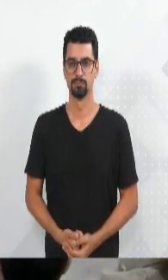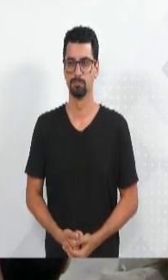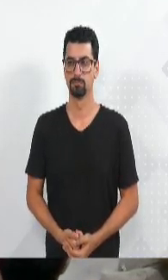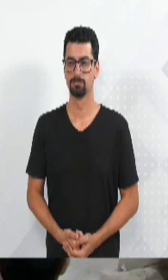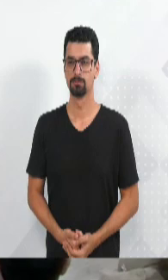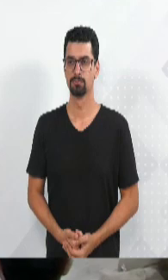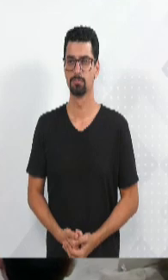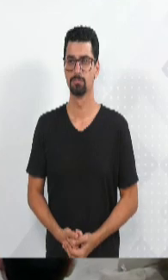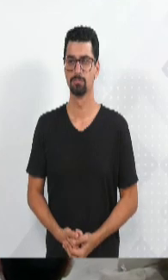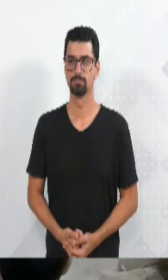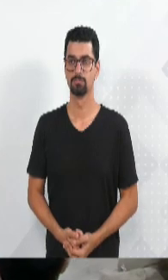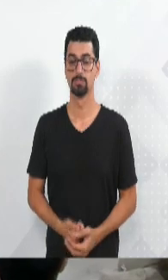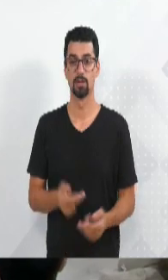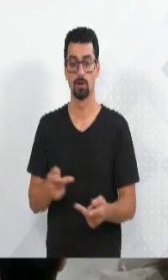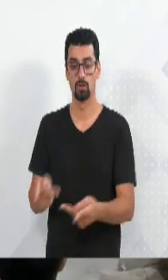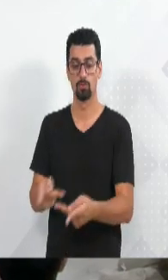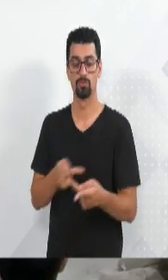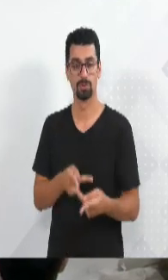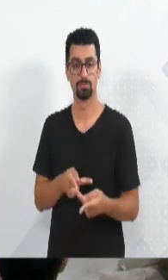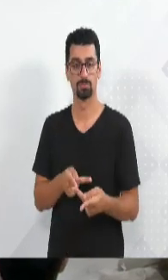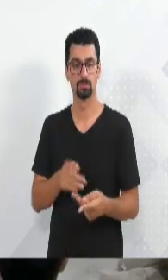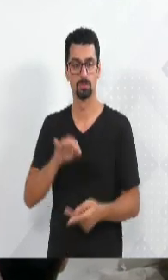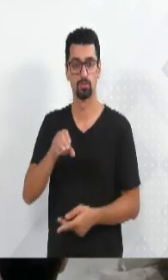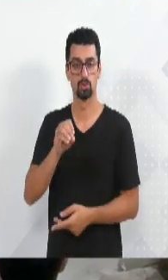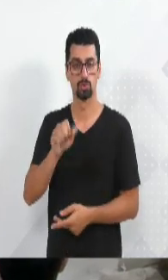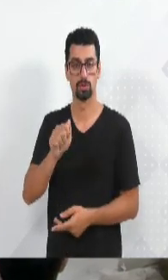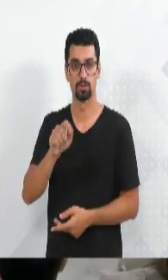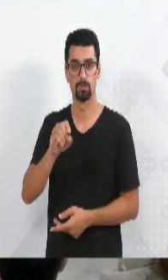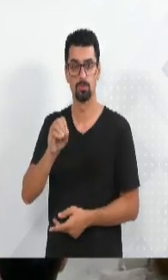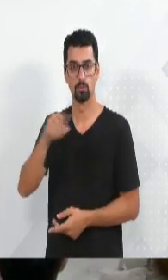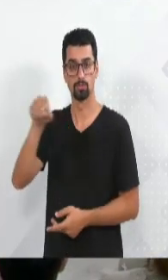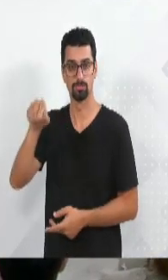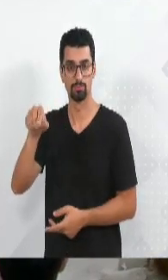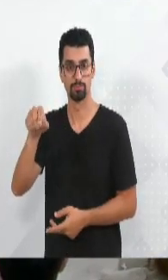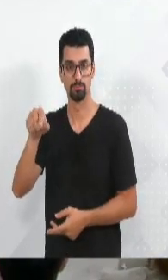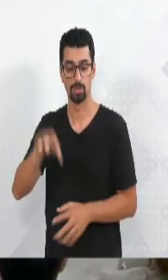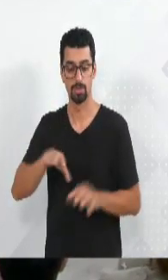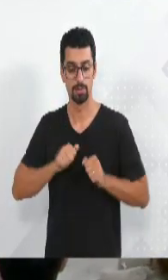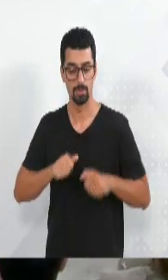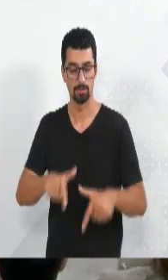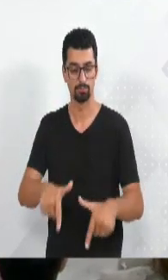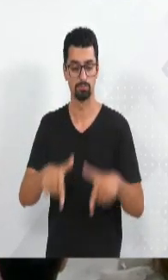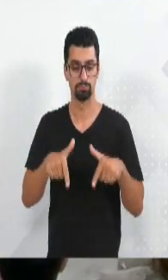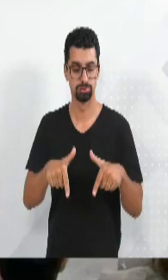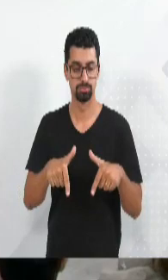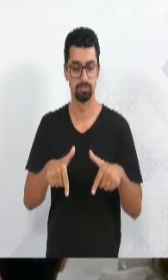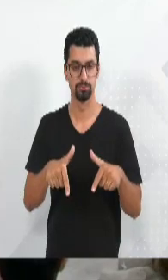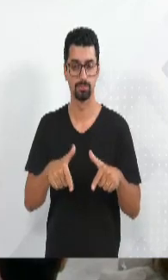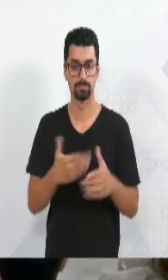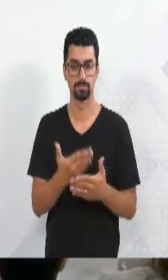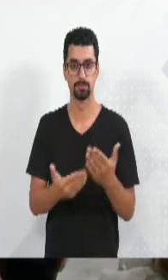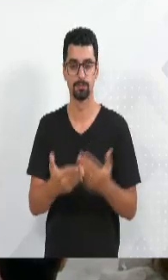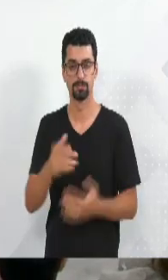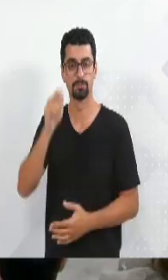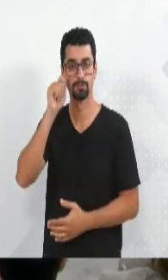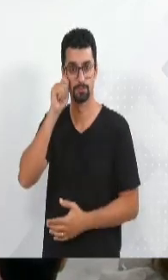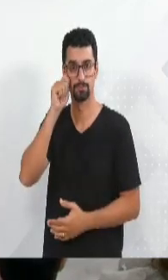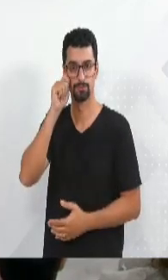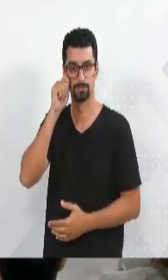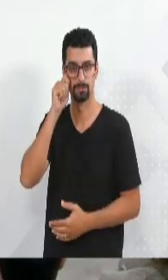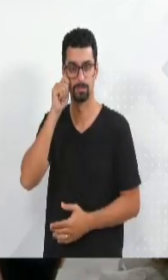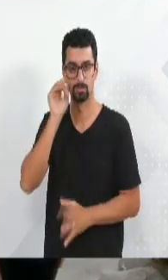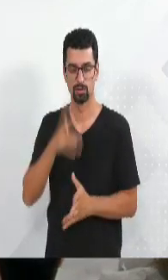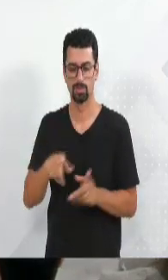convidamos o senhor João Roberto Marcelino para receber a comenda das mãos do vereador Almir Vieira já